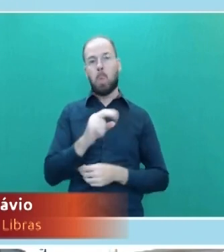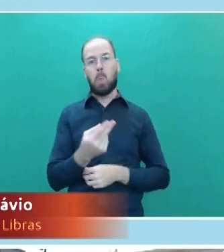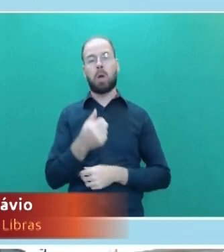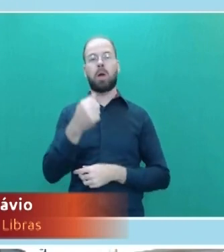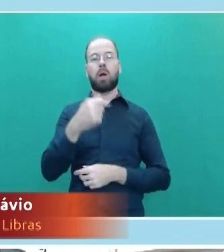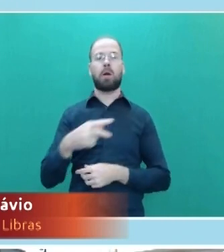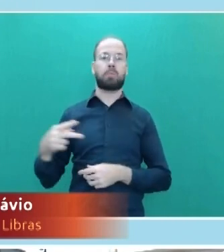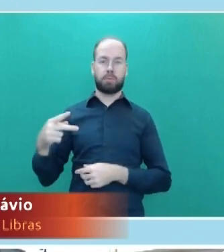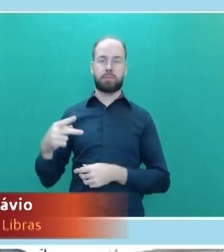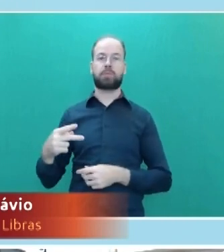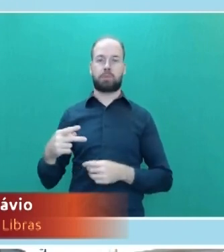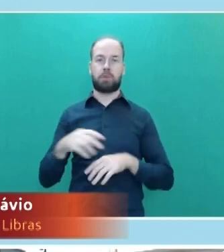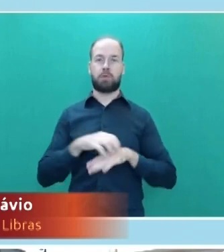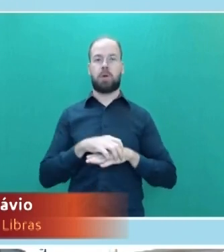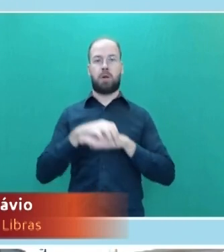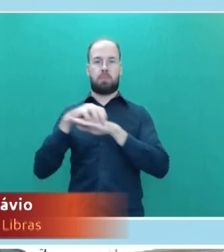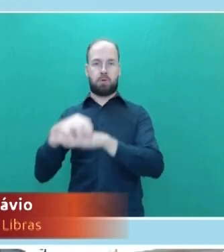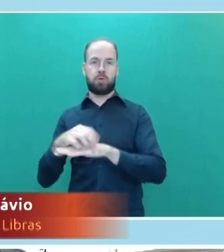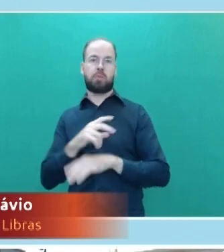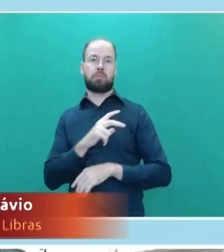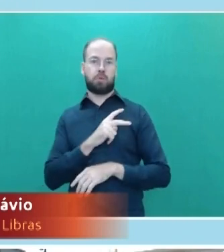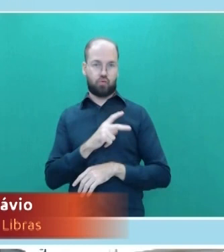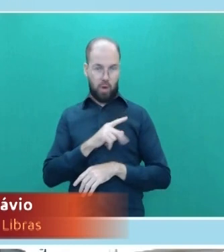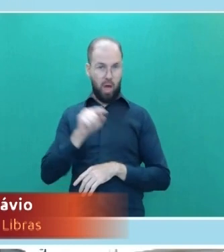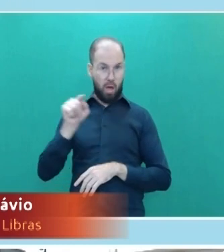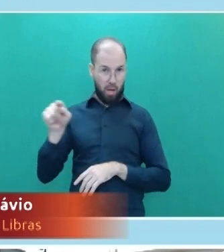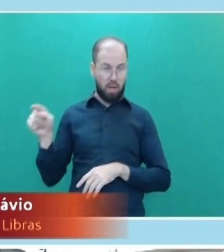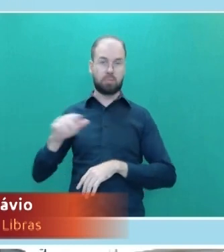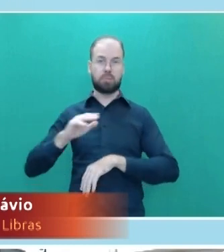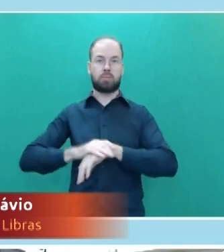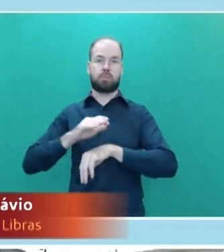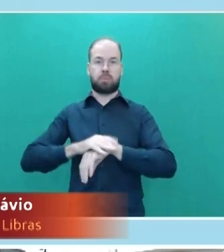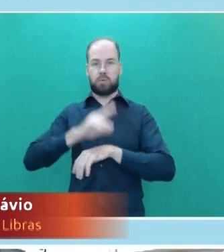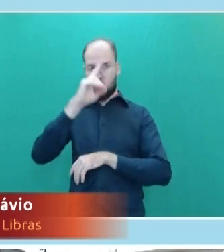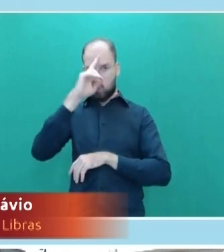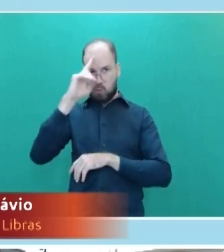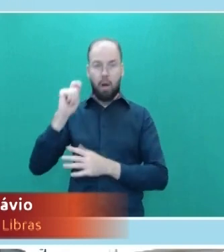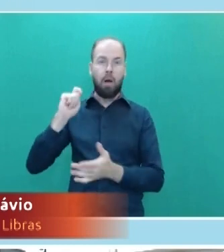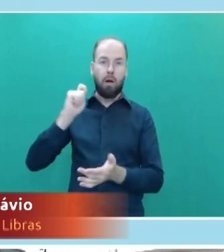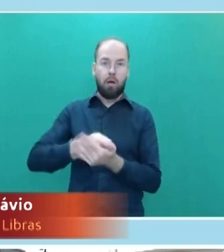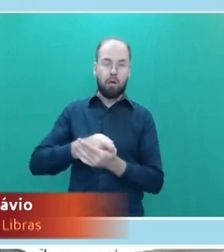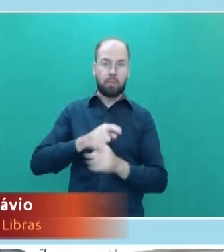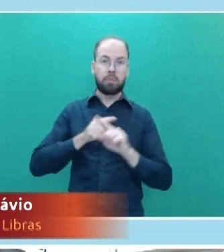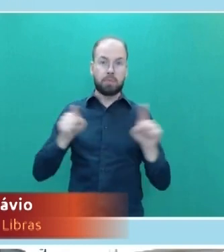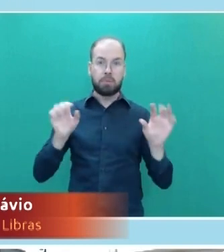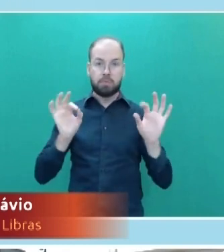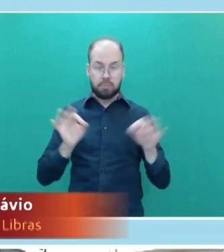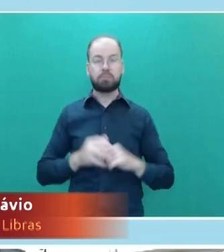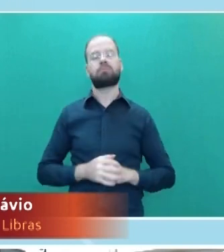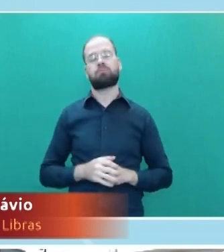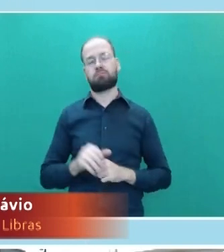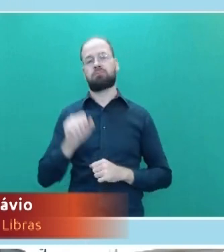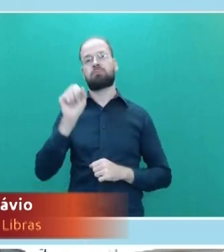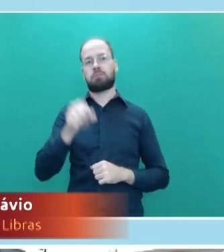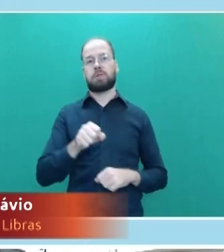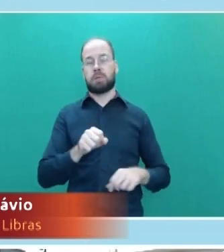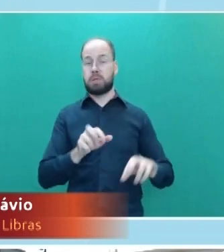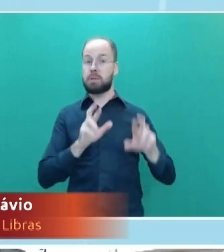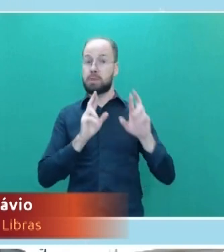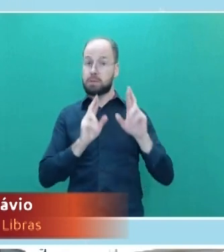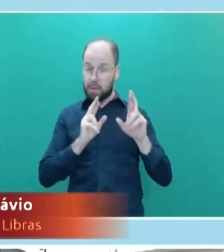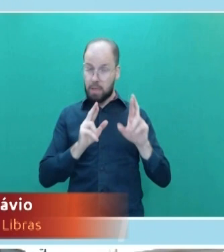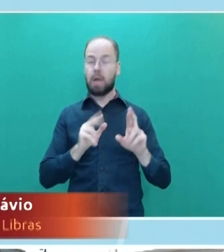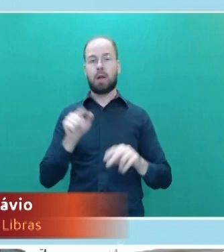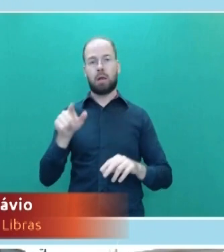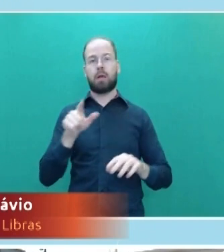aplicativos de transporte particular, seriam elas que iriam arcar com essas questões. É o que se espera com a regulamentação, né? Que